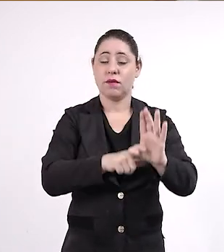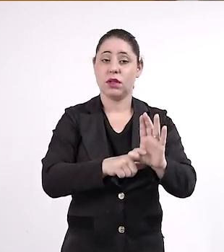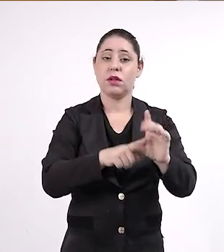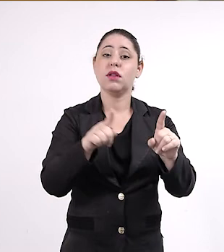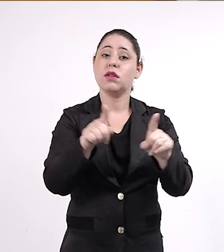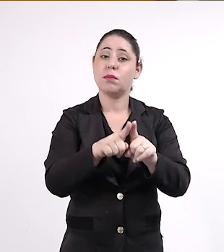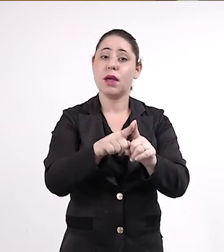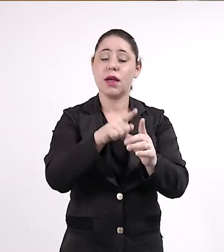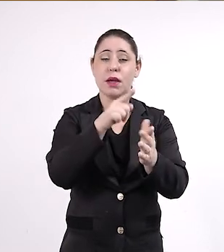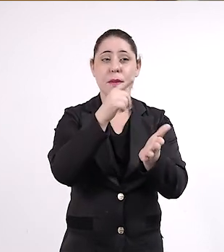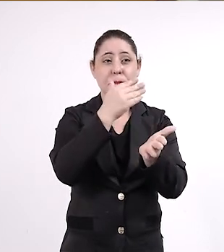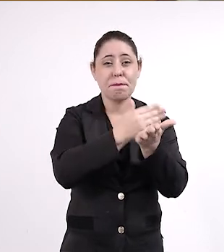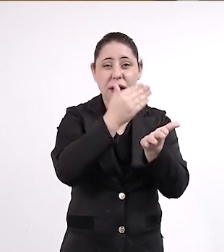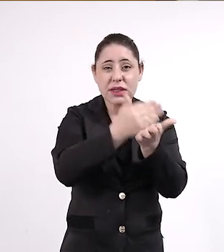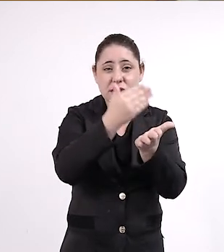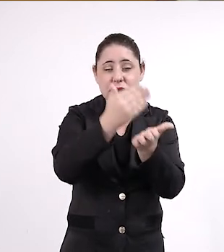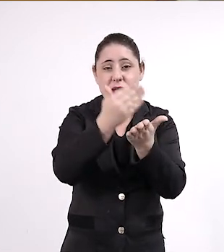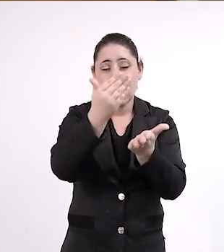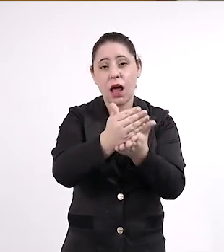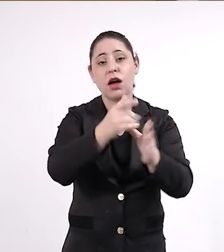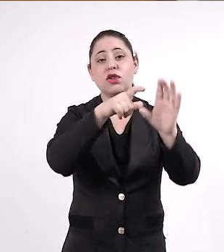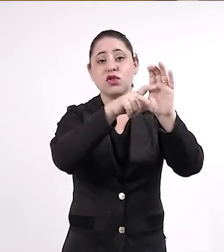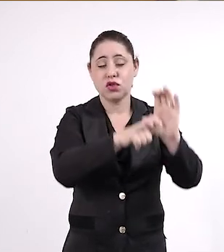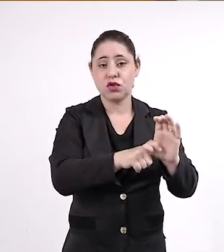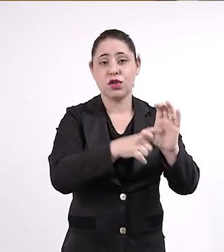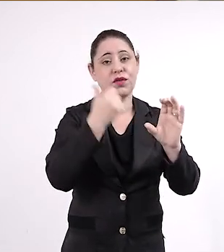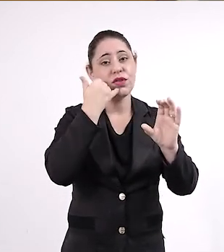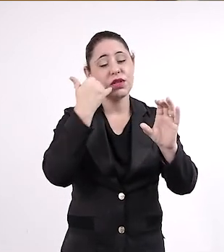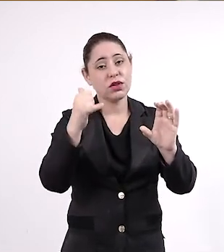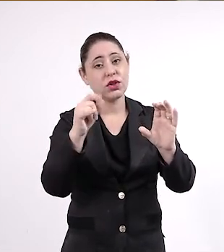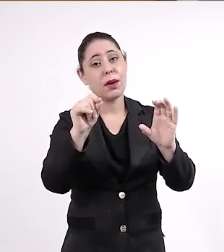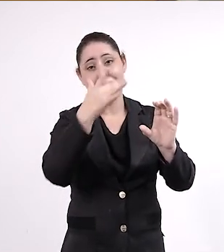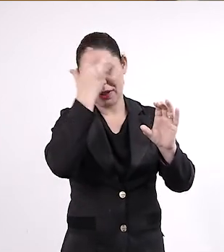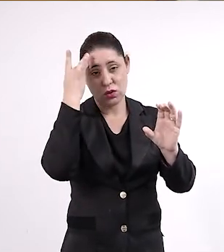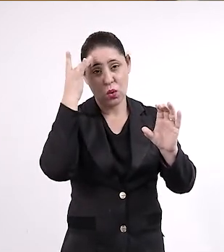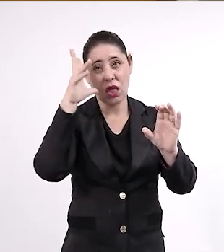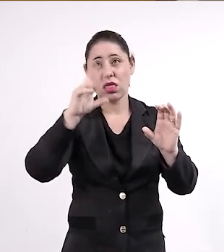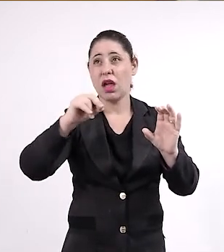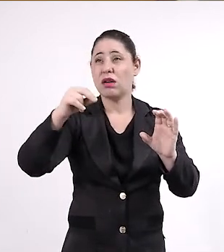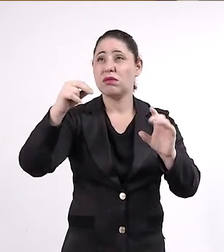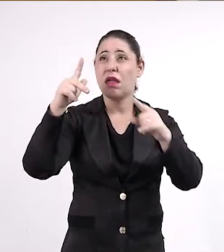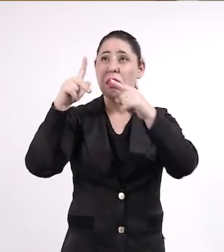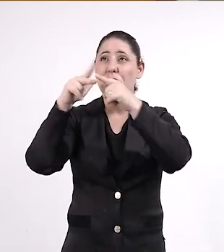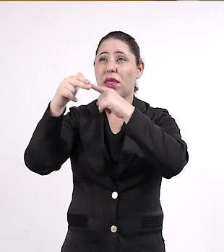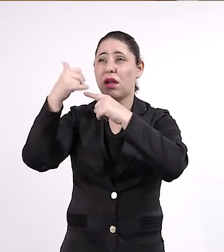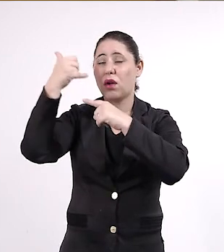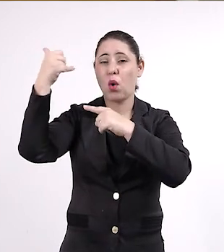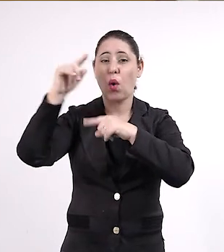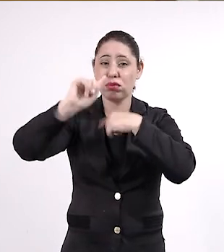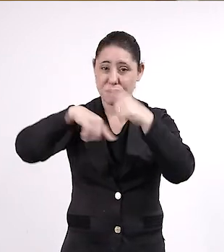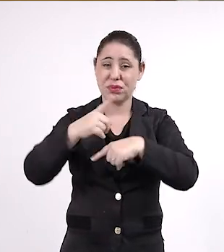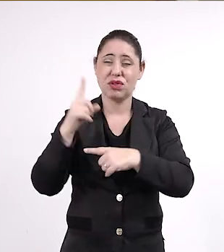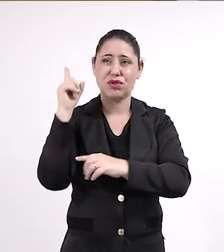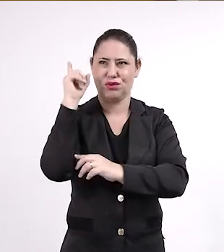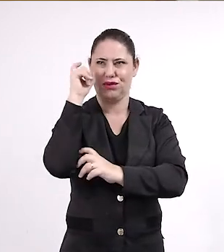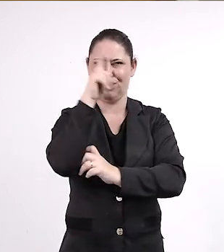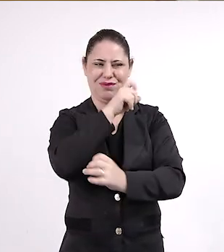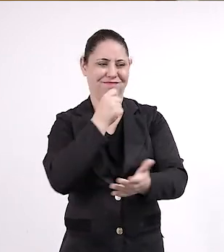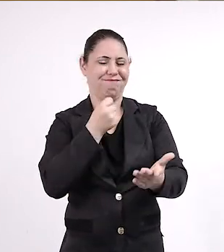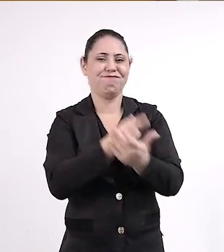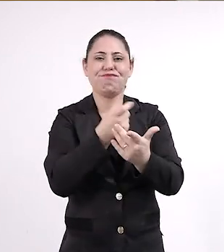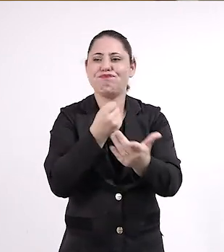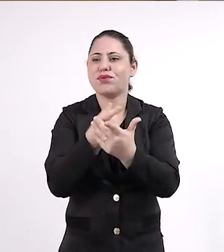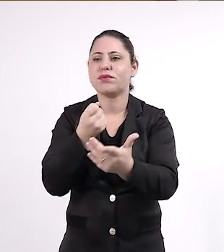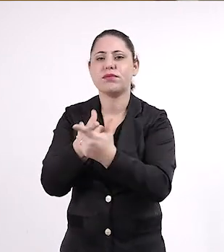também parcelamento de dívidas que estivessem pendentes, para que a pessoa não ficasse depois com dificuldades